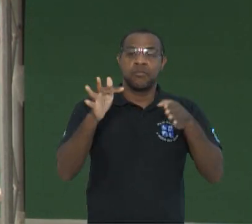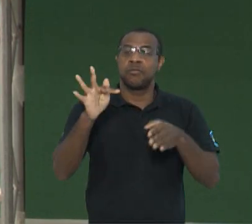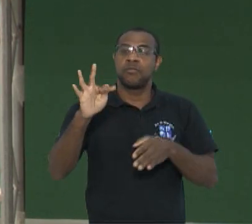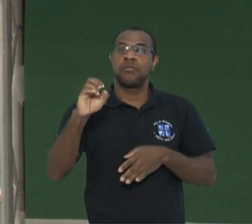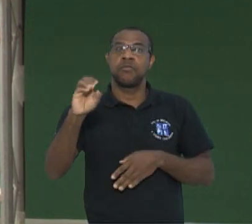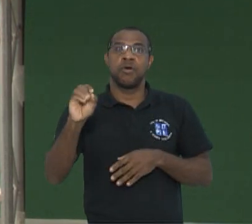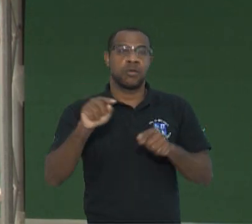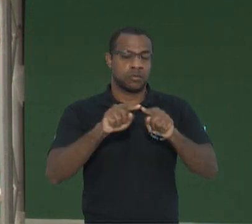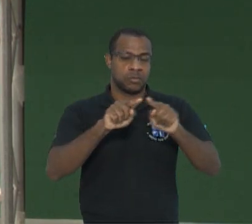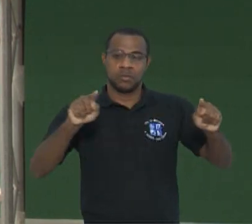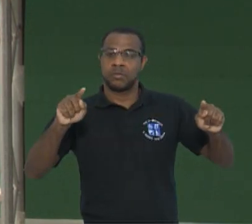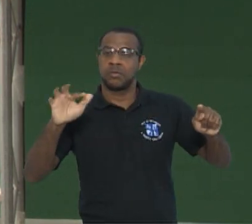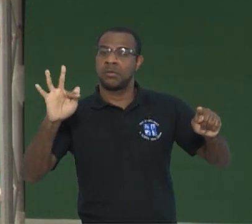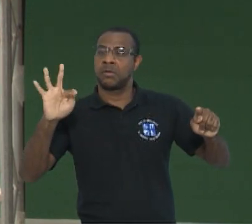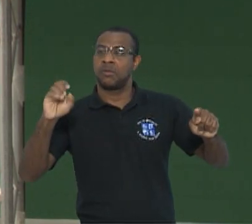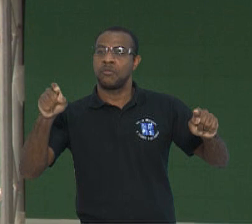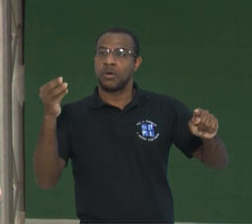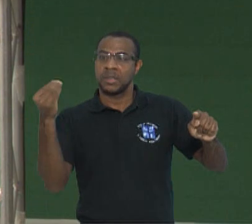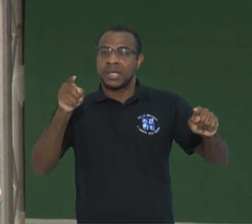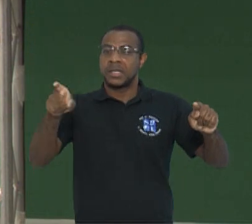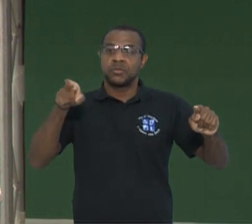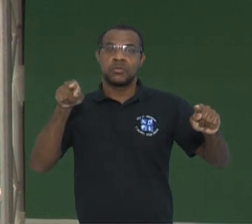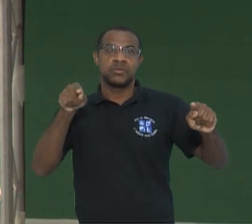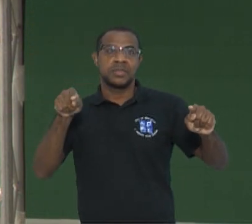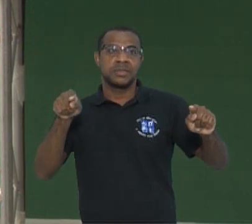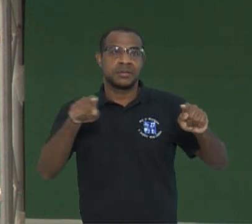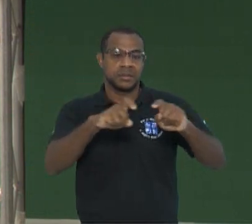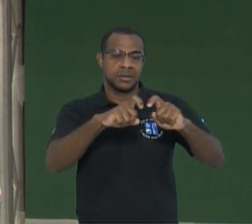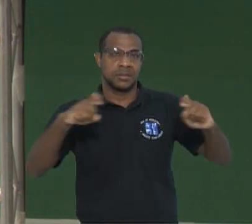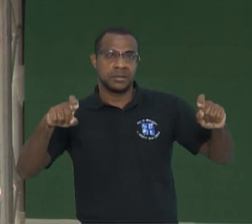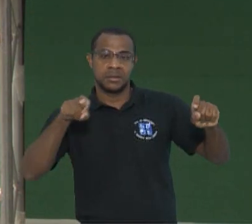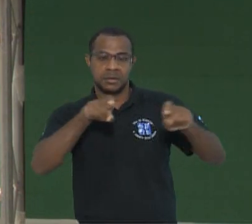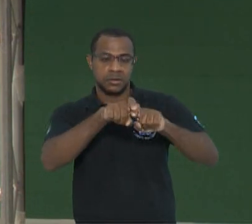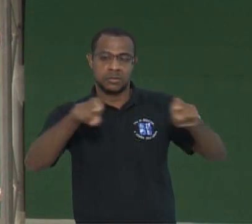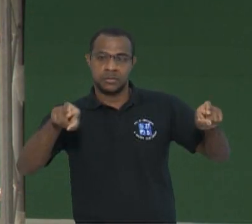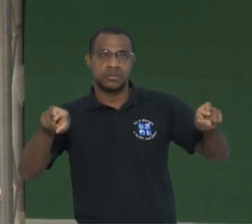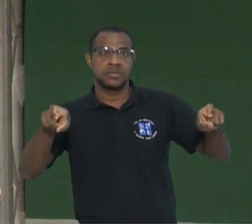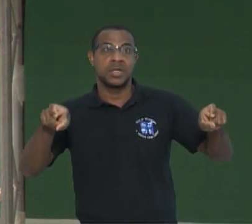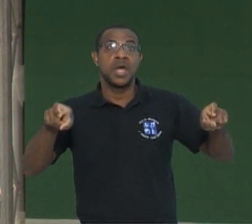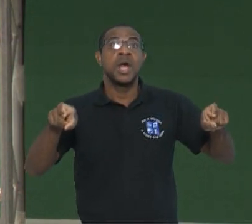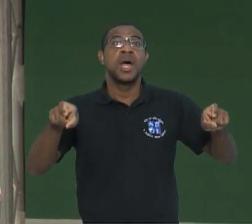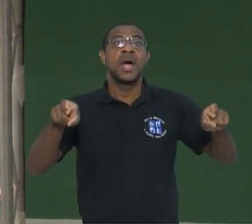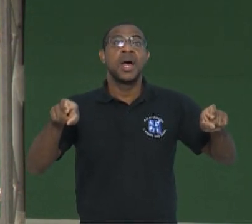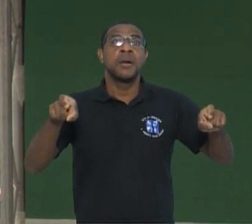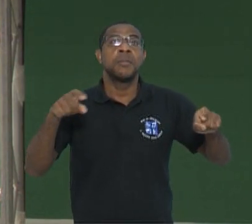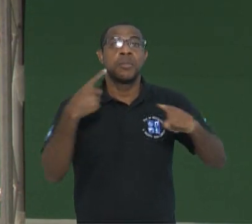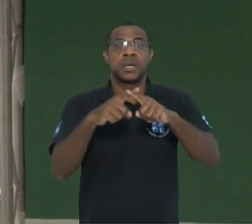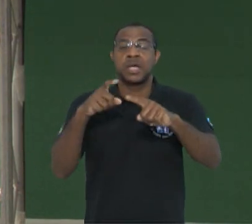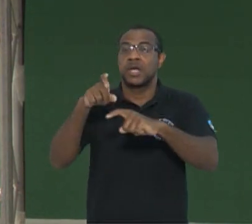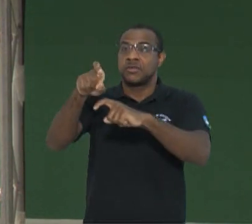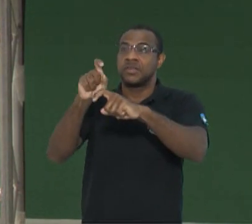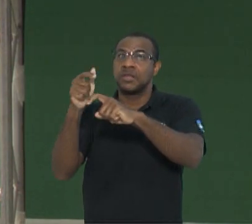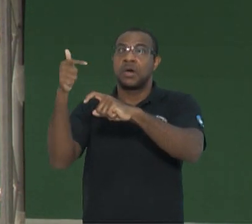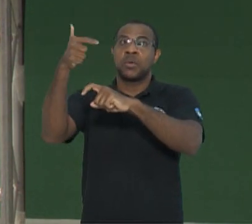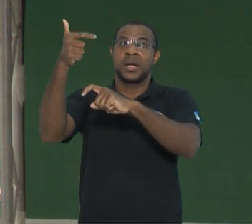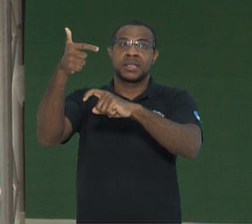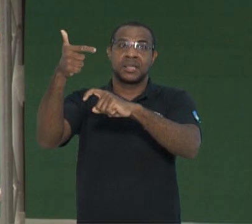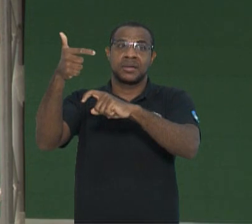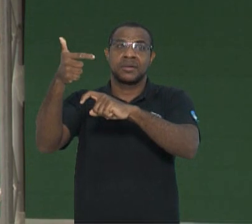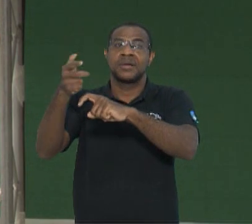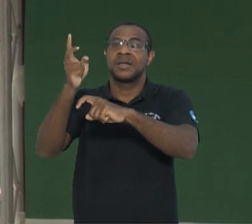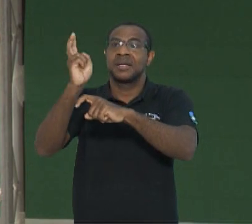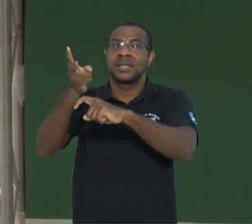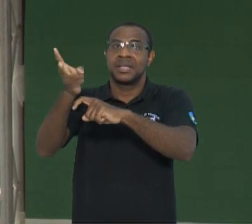isso? Não, nós não adivinhamos isso, porque o x² está